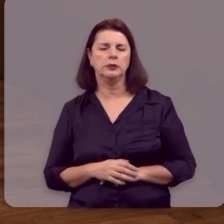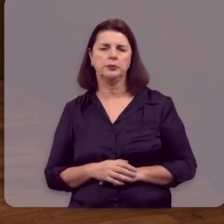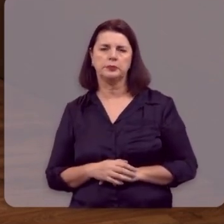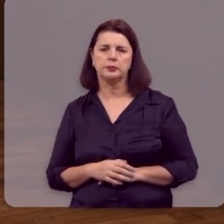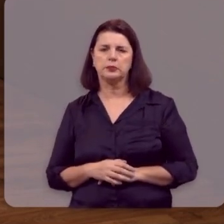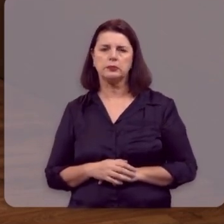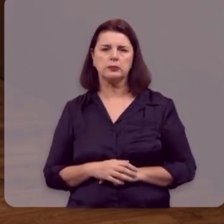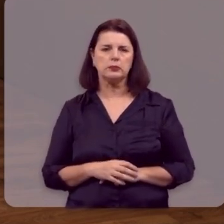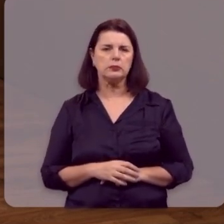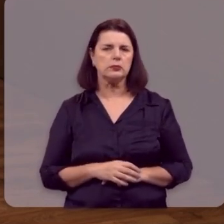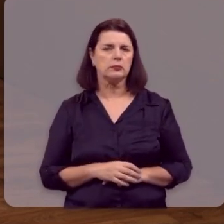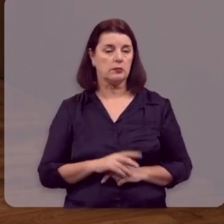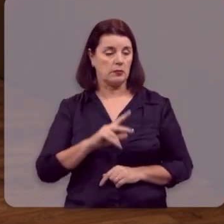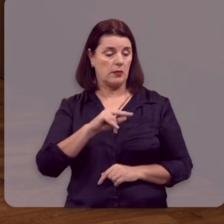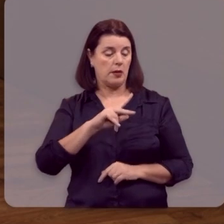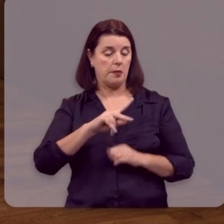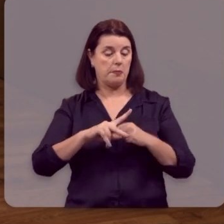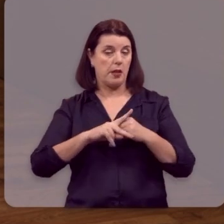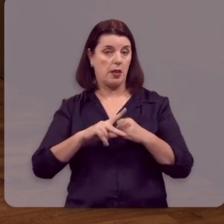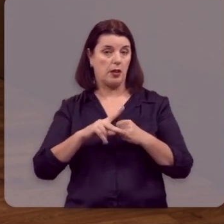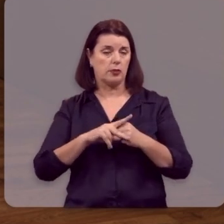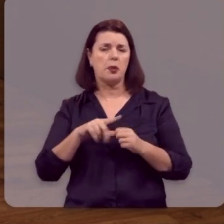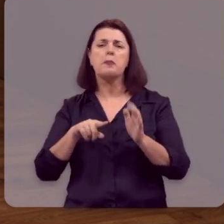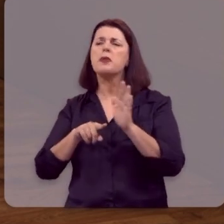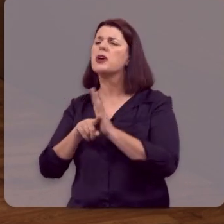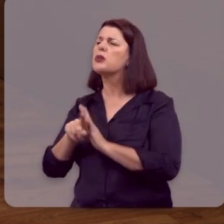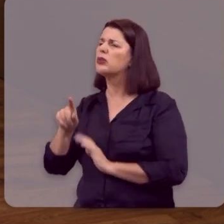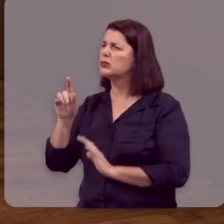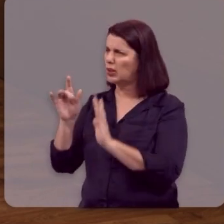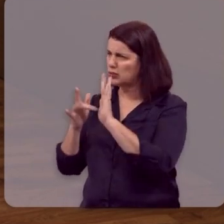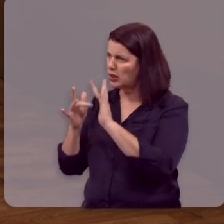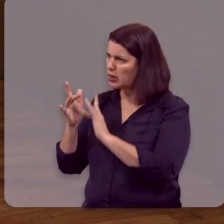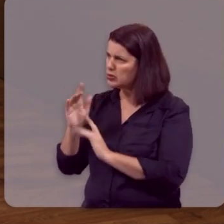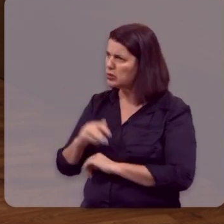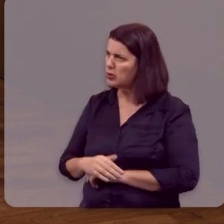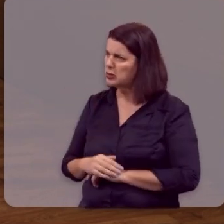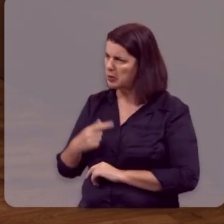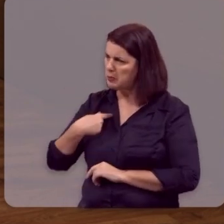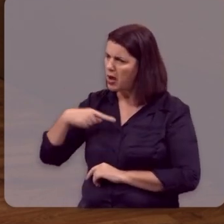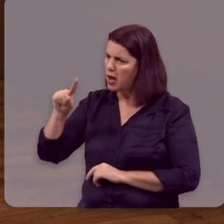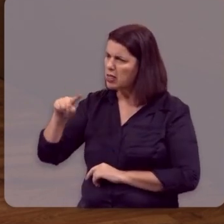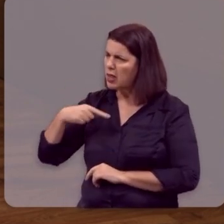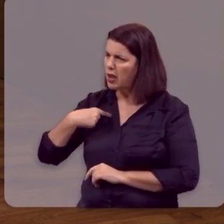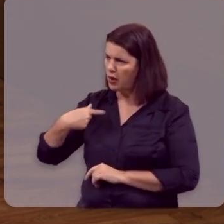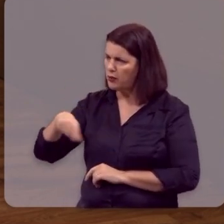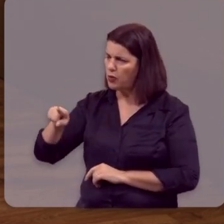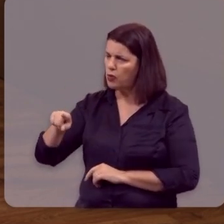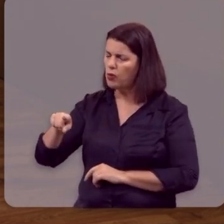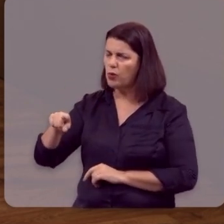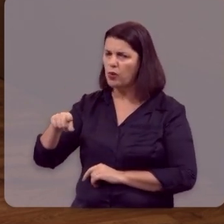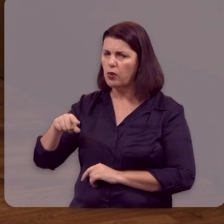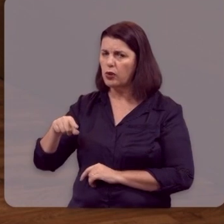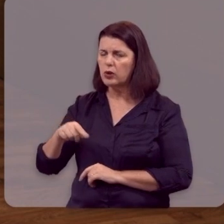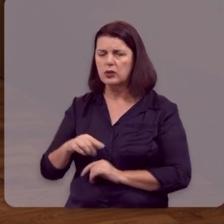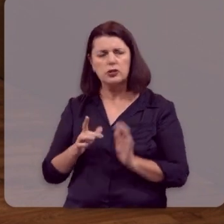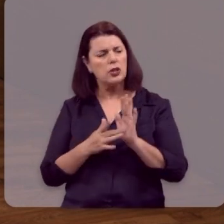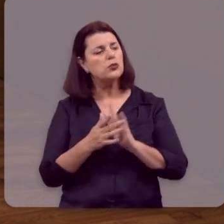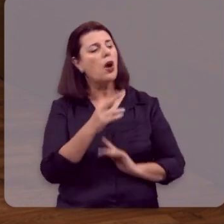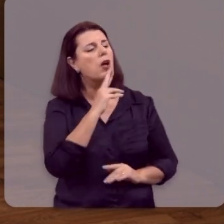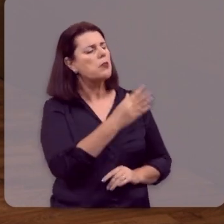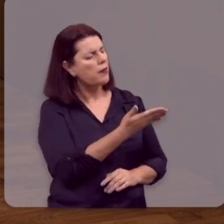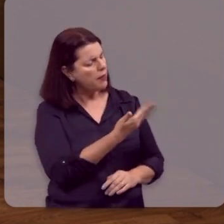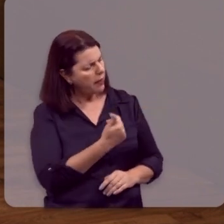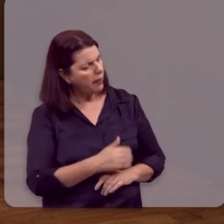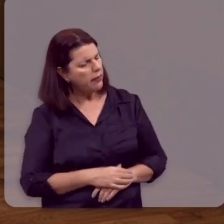que Pedro pergunta: se és tu, manda-me ir ter contigo por sobre as águas, e Jesus disse: